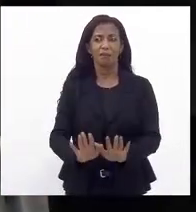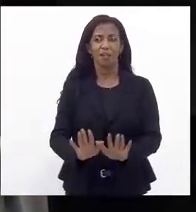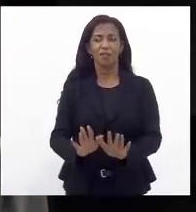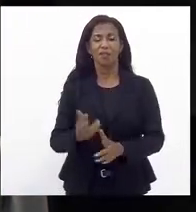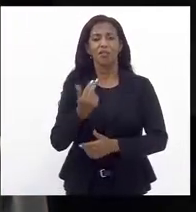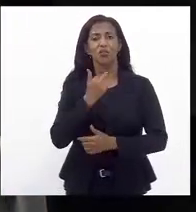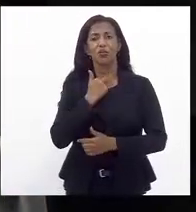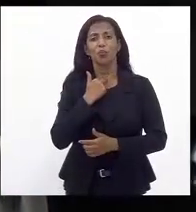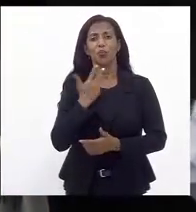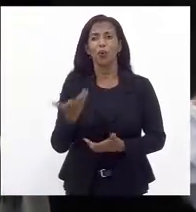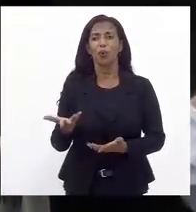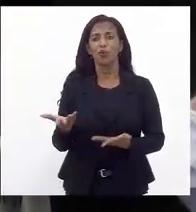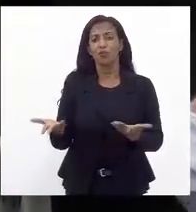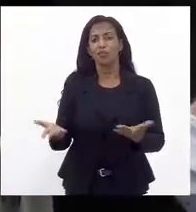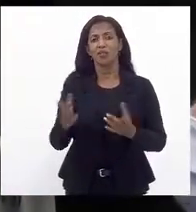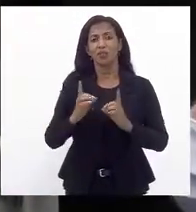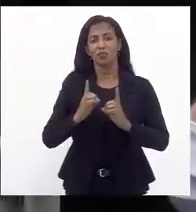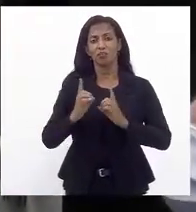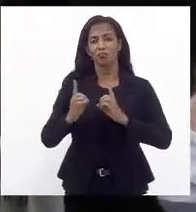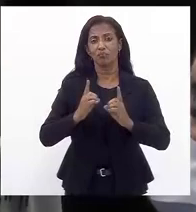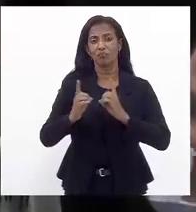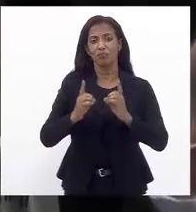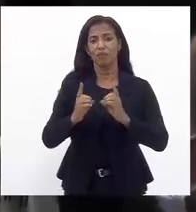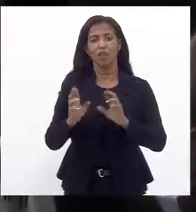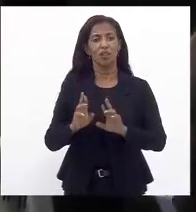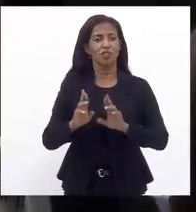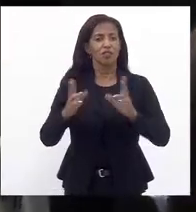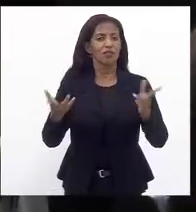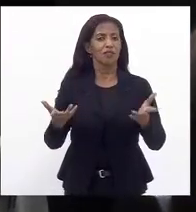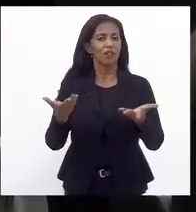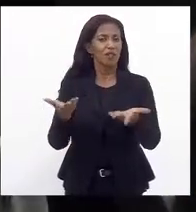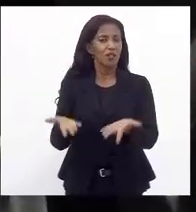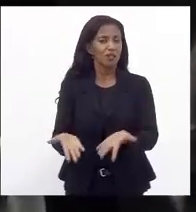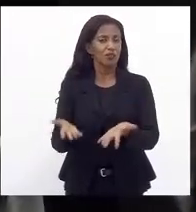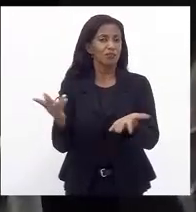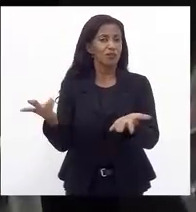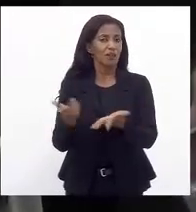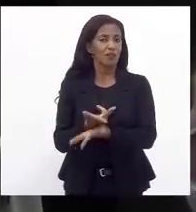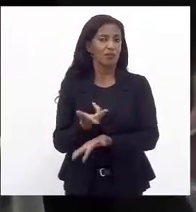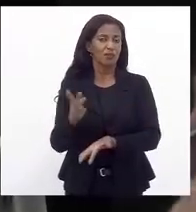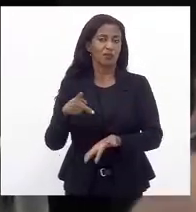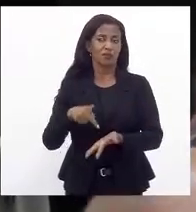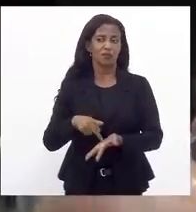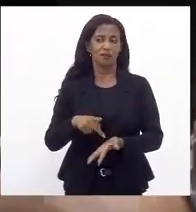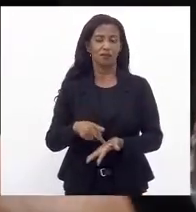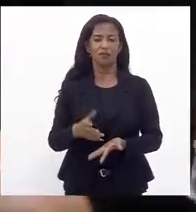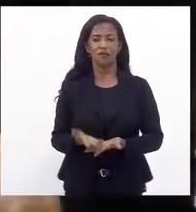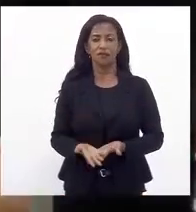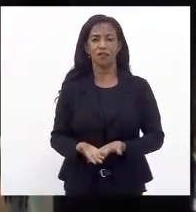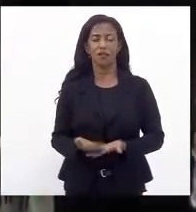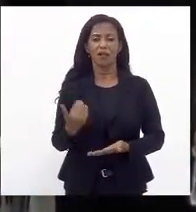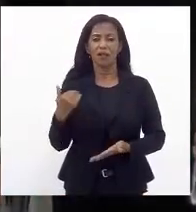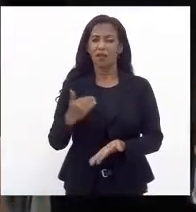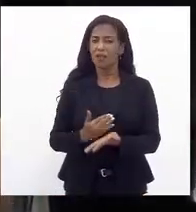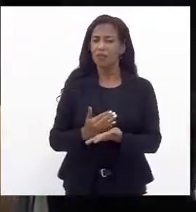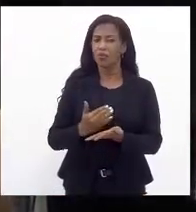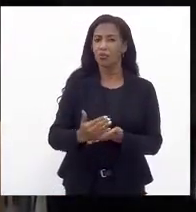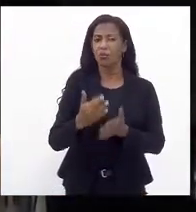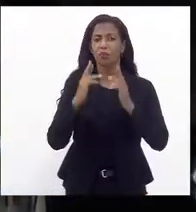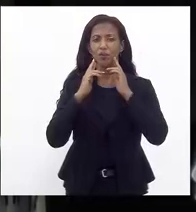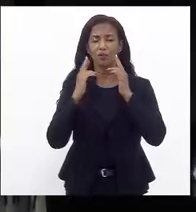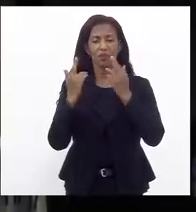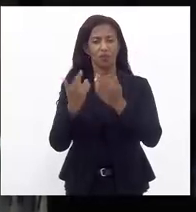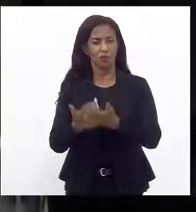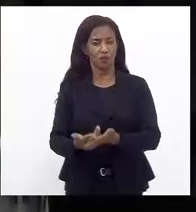gente é que não pode fazer um debate divergente do que está acontecendo na realidade desde o início das